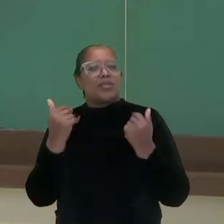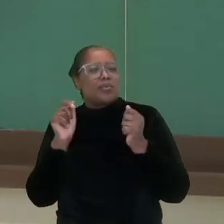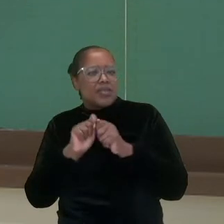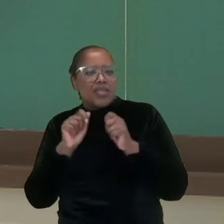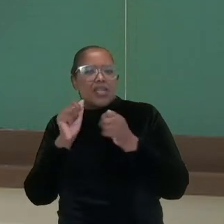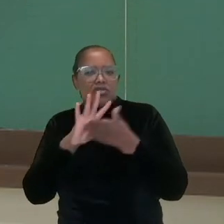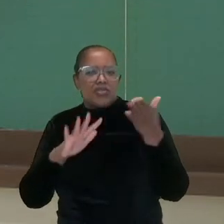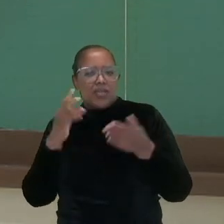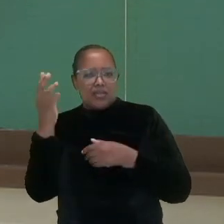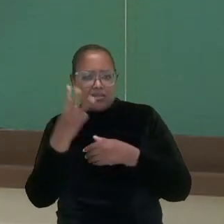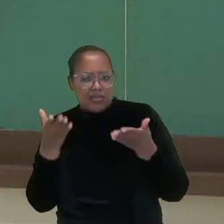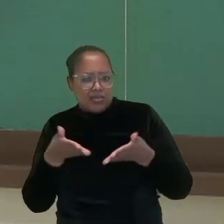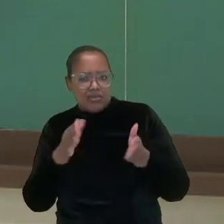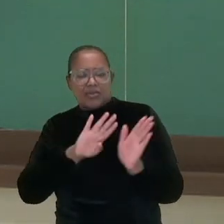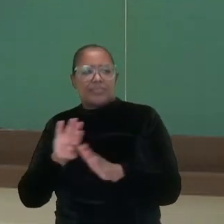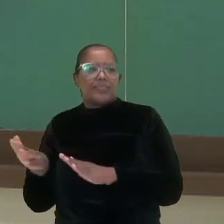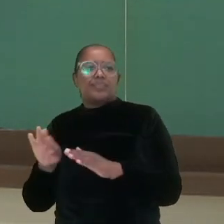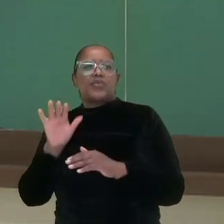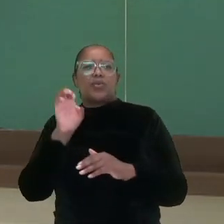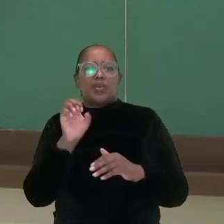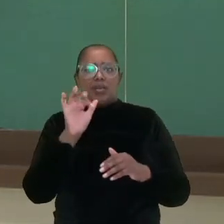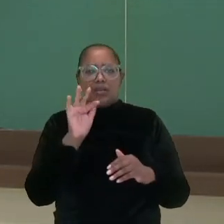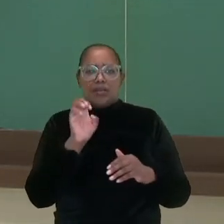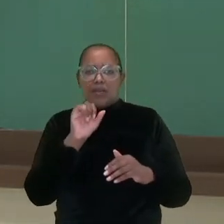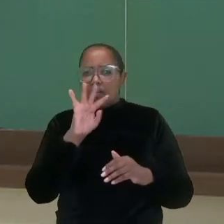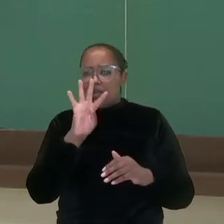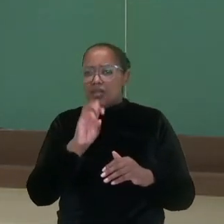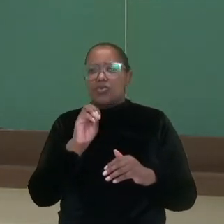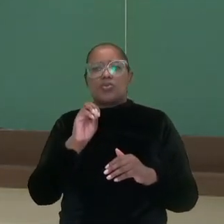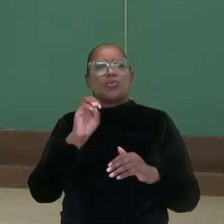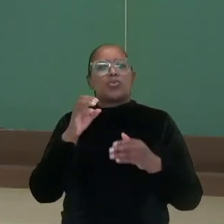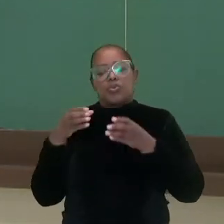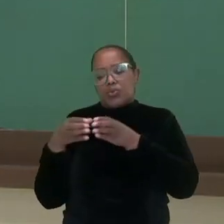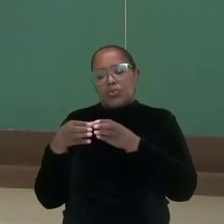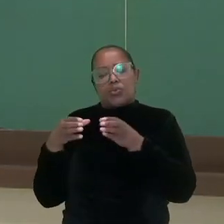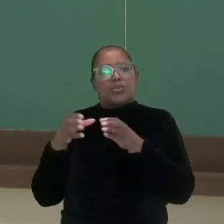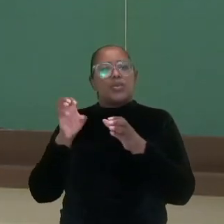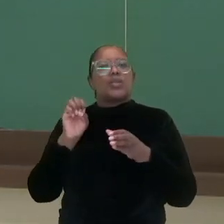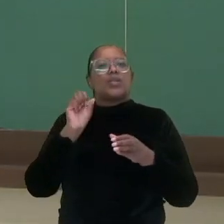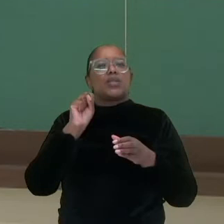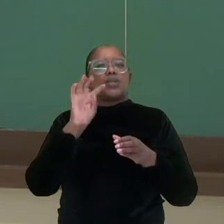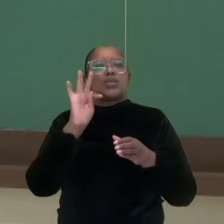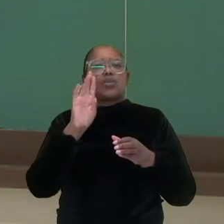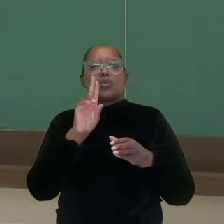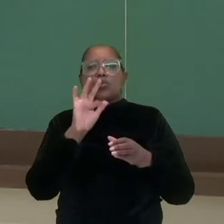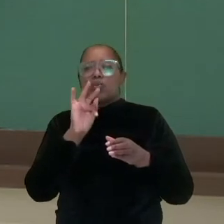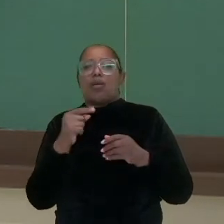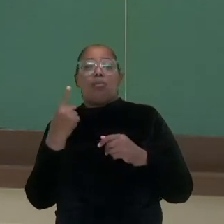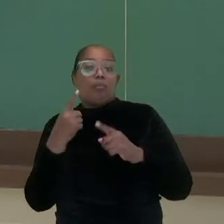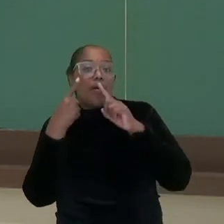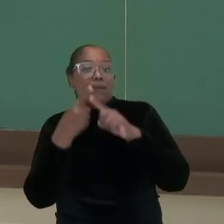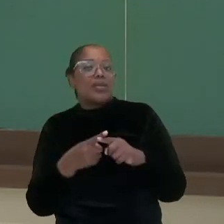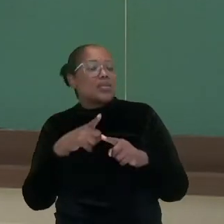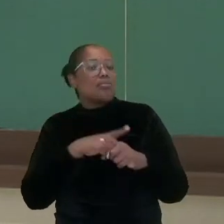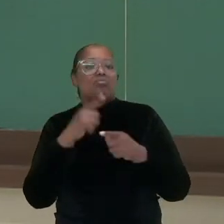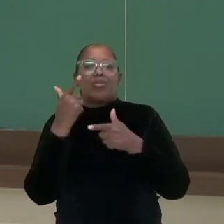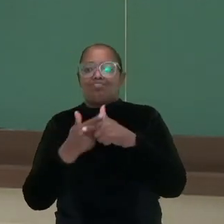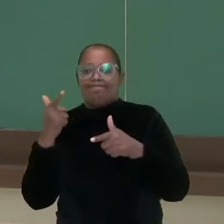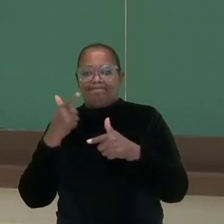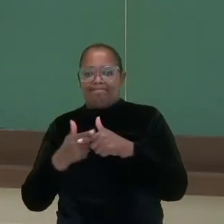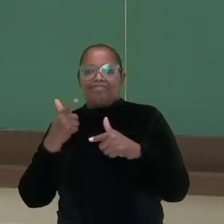aí vai elevar o nível dos mares. Elevando esses níveis, as cidades que estão ali litorâneas podem vir a desaparecer,